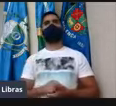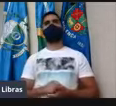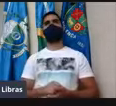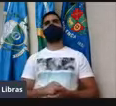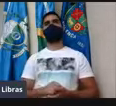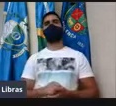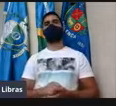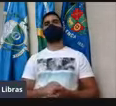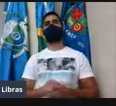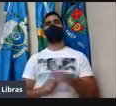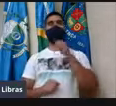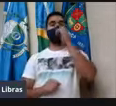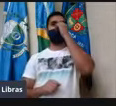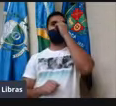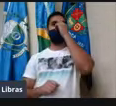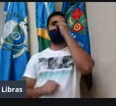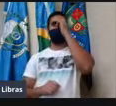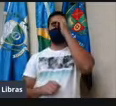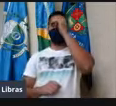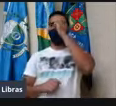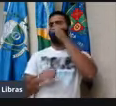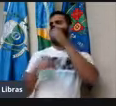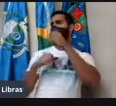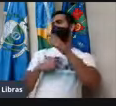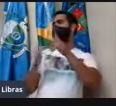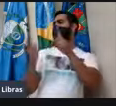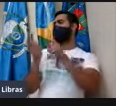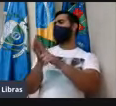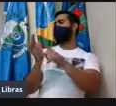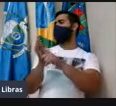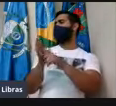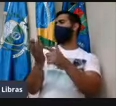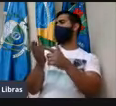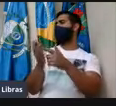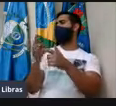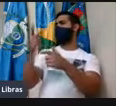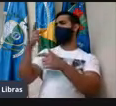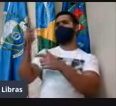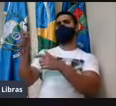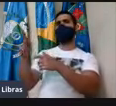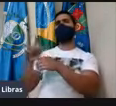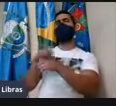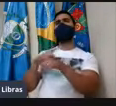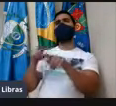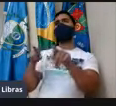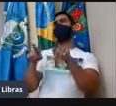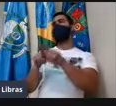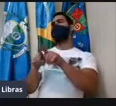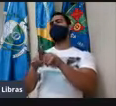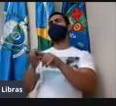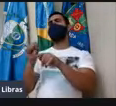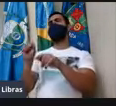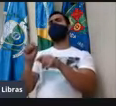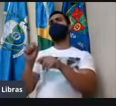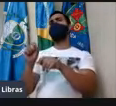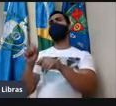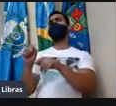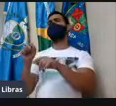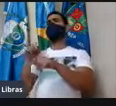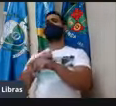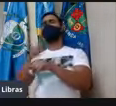Com base nesses documentos que eu passei para vocês, foi também no sentido de dar